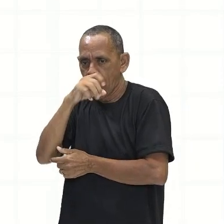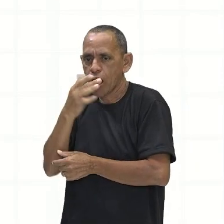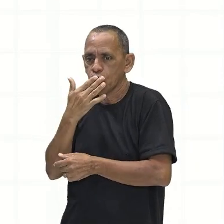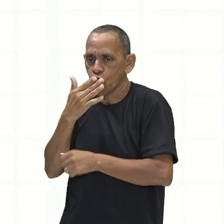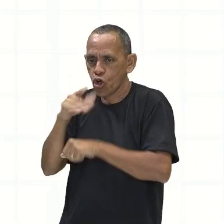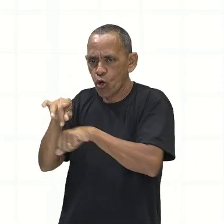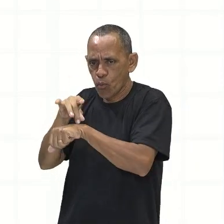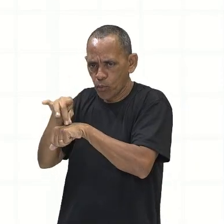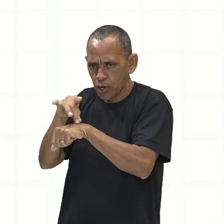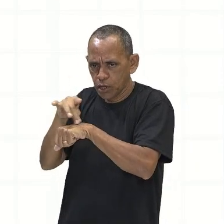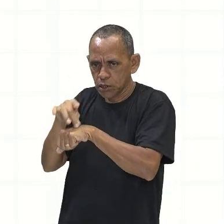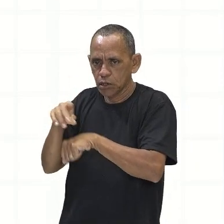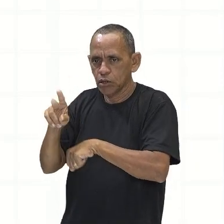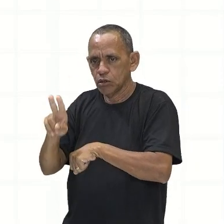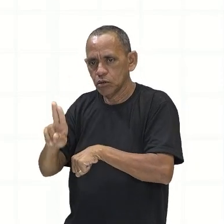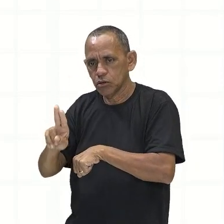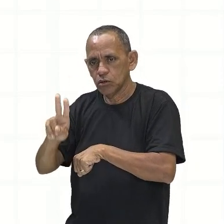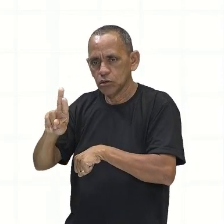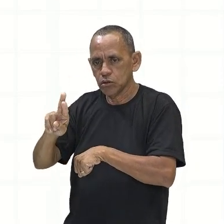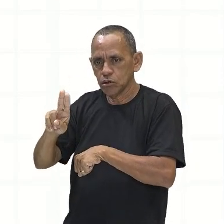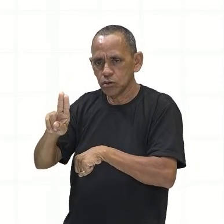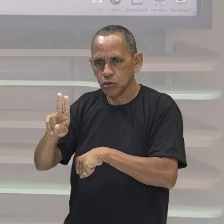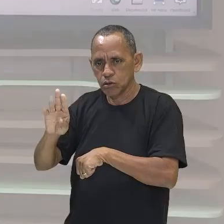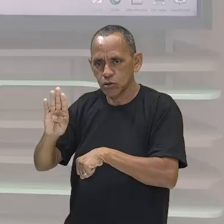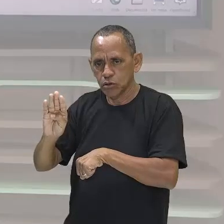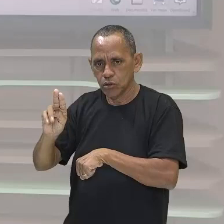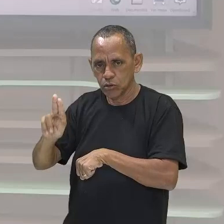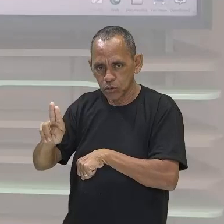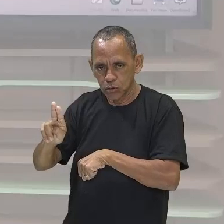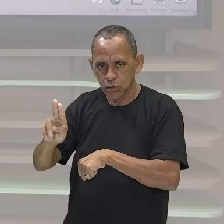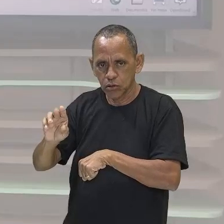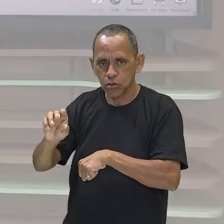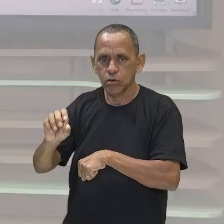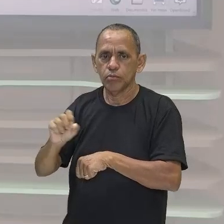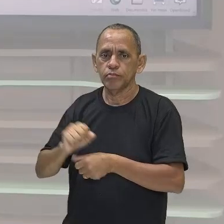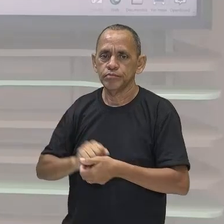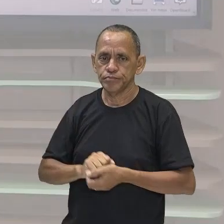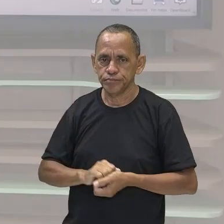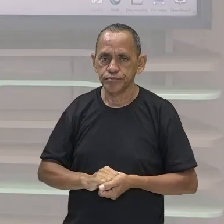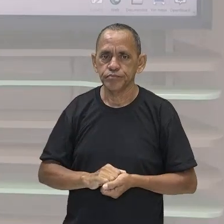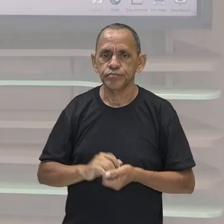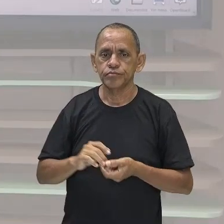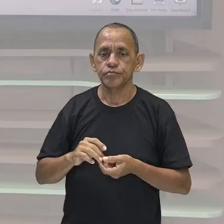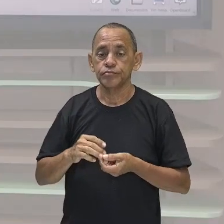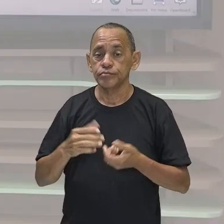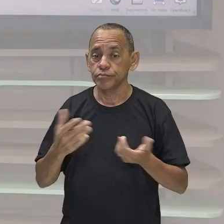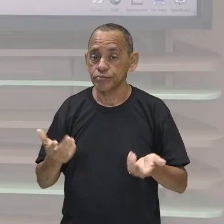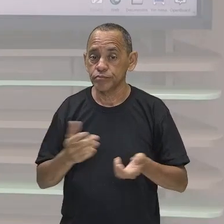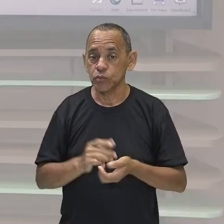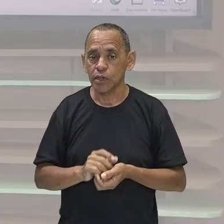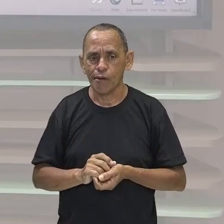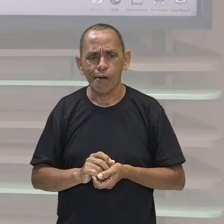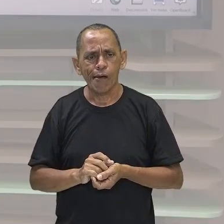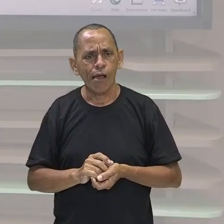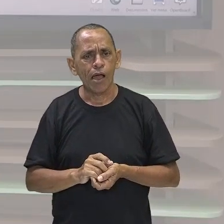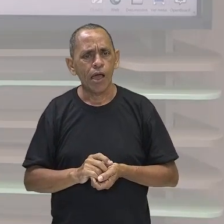Aos urubus? Se refere ao Guarani, ao povo Guarani? Você